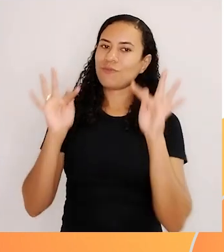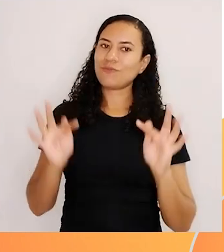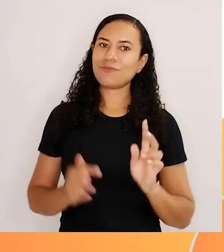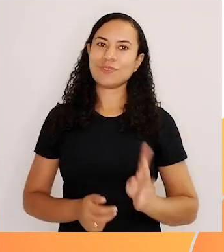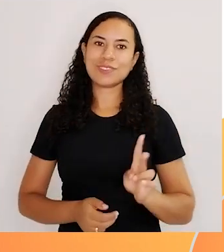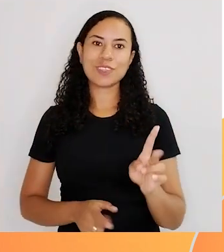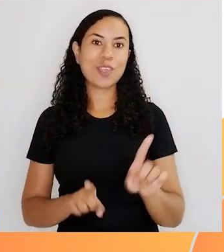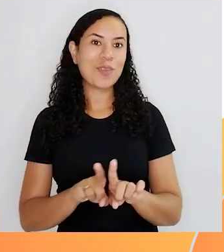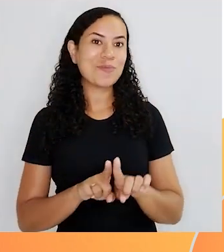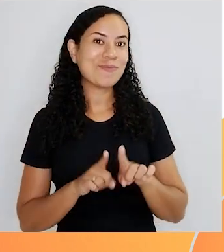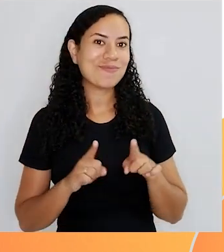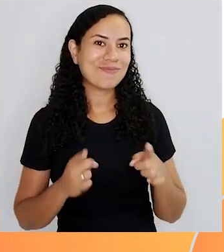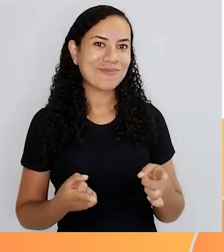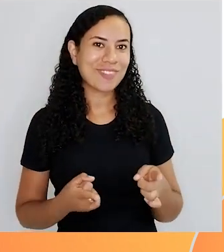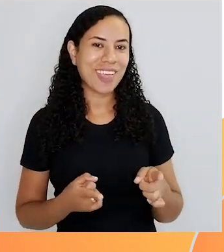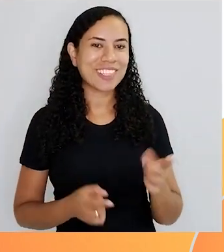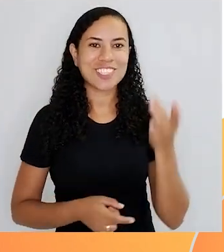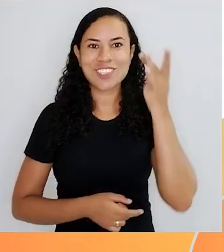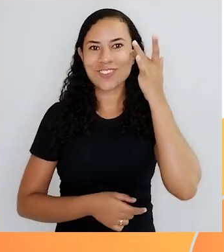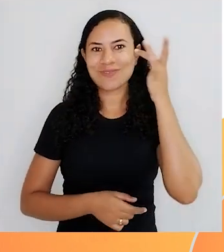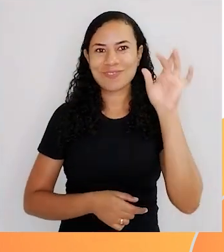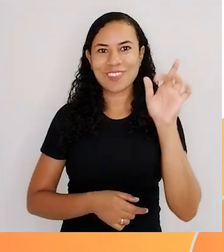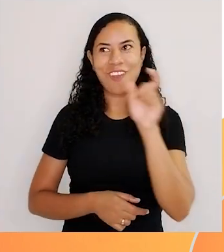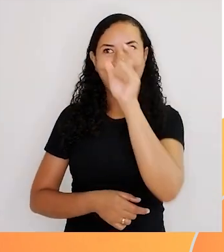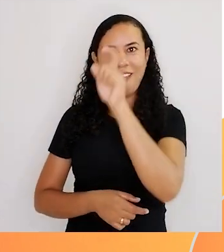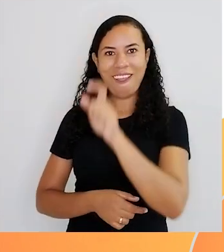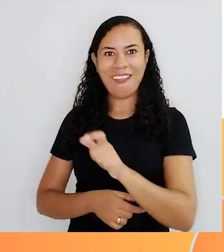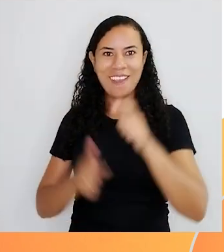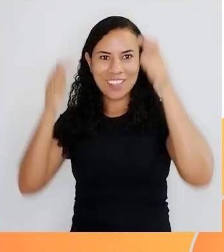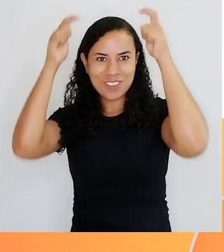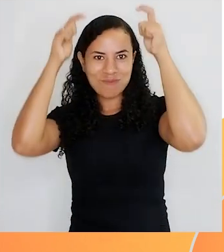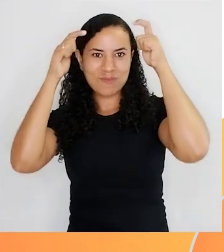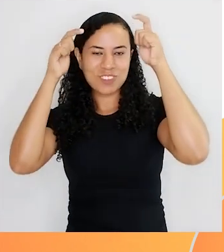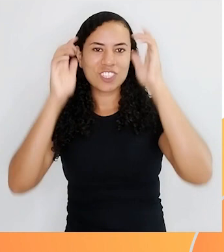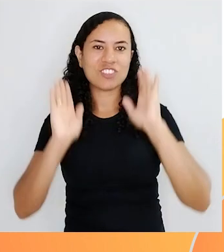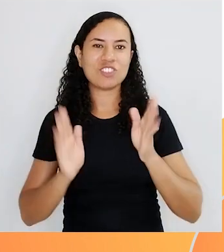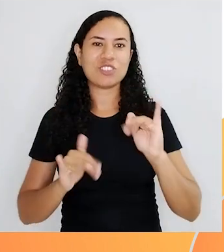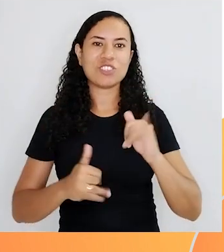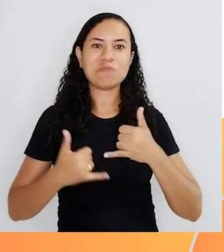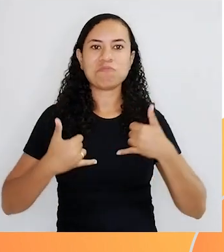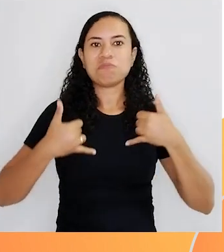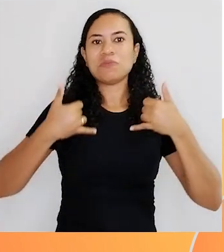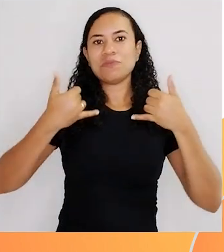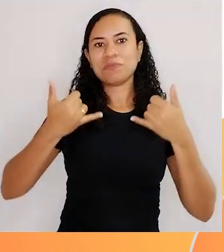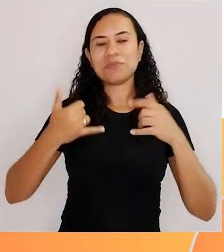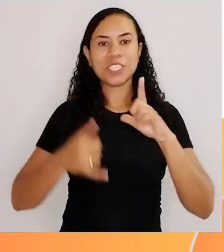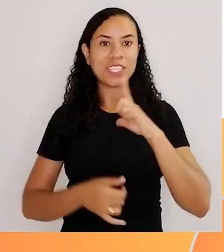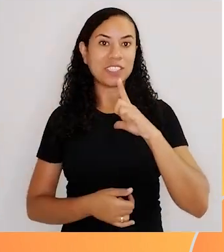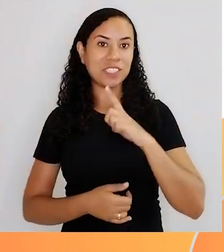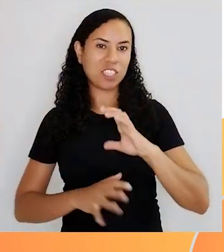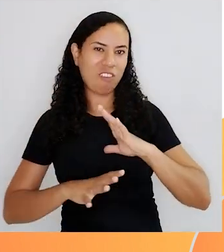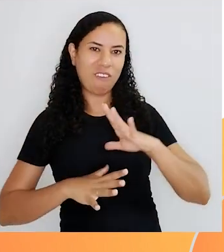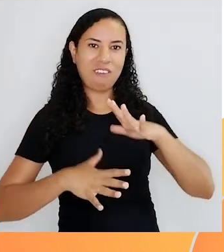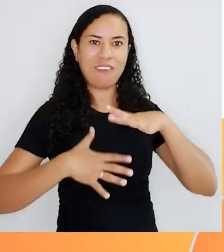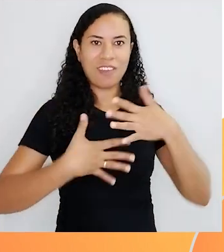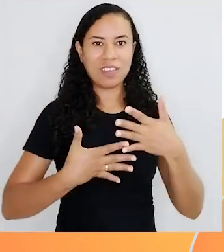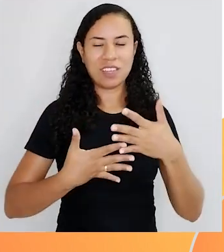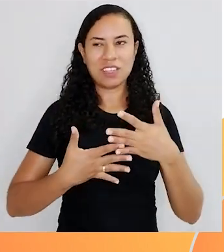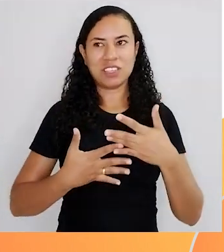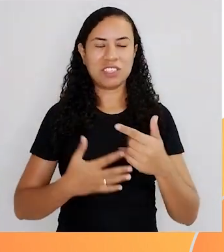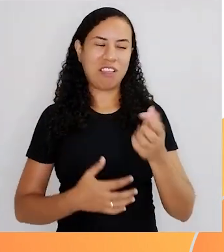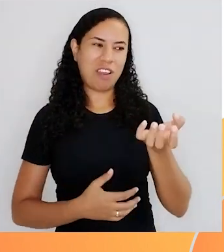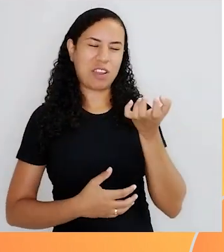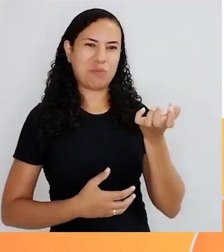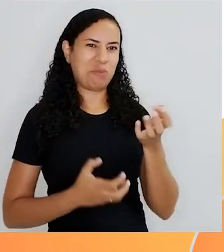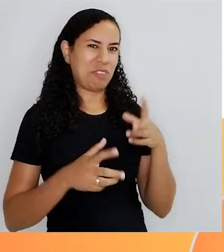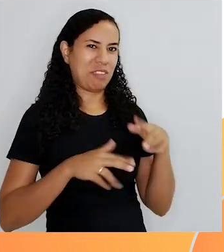que ela tinha autoestima. Ela era empoderada. E isso não estava nos planos dela, ter